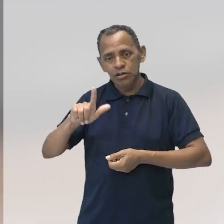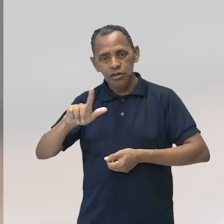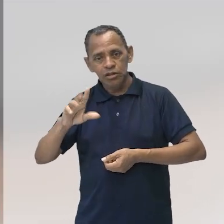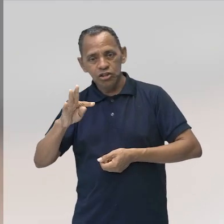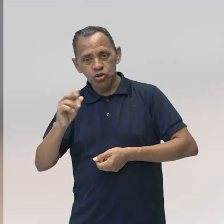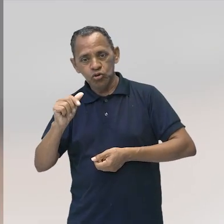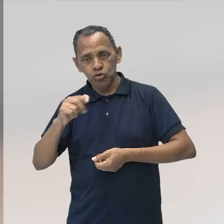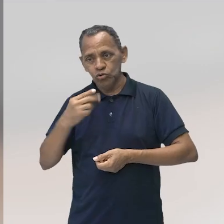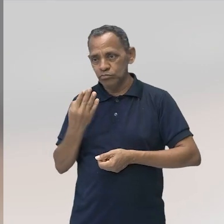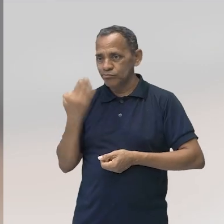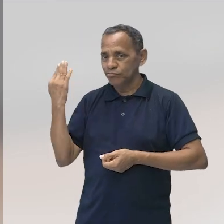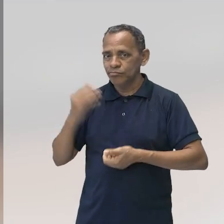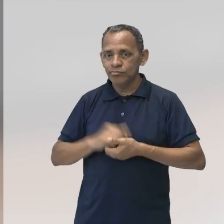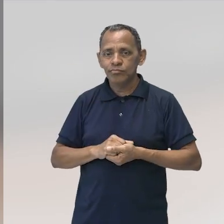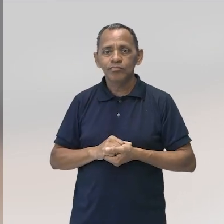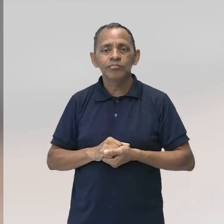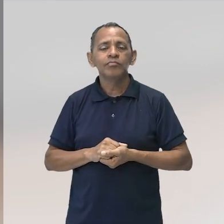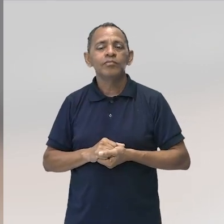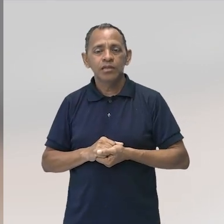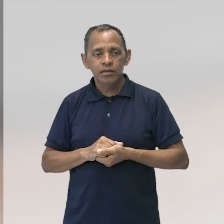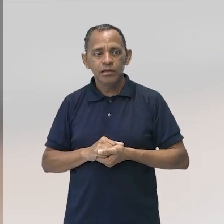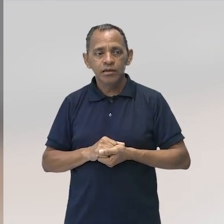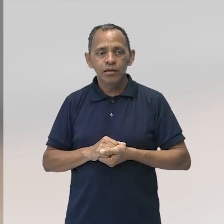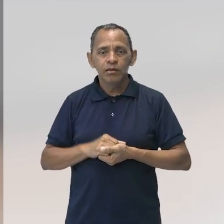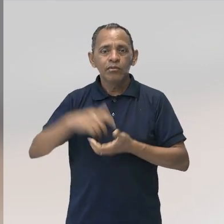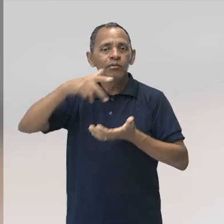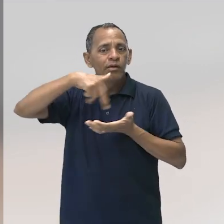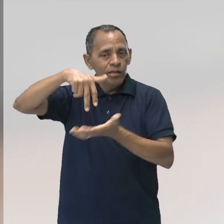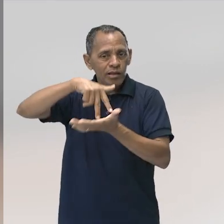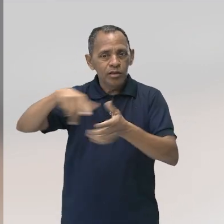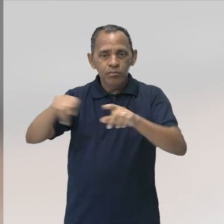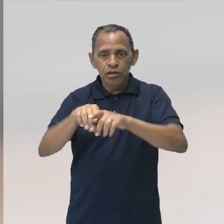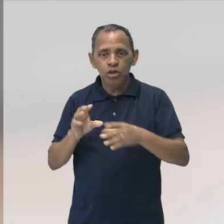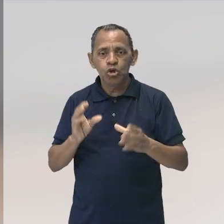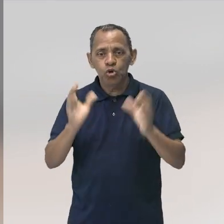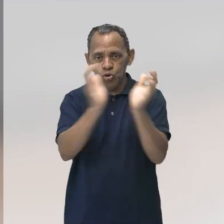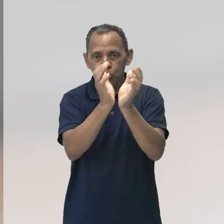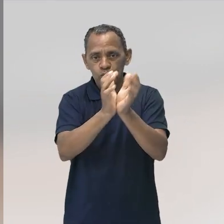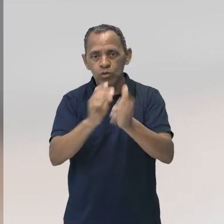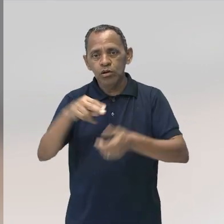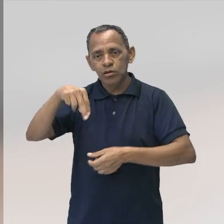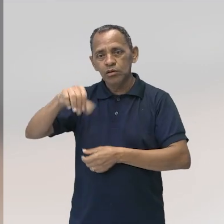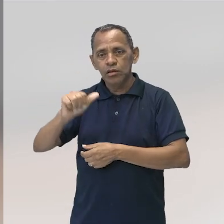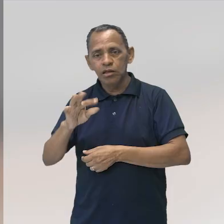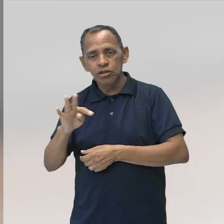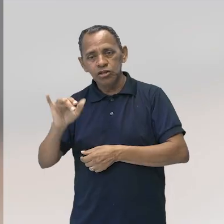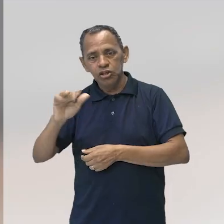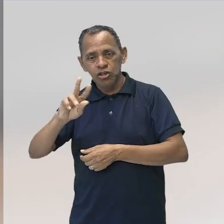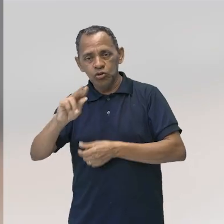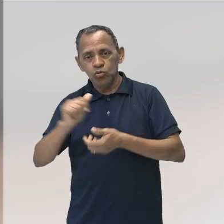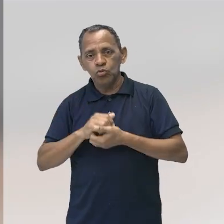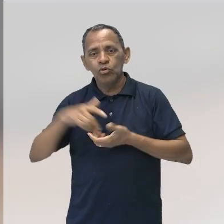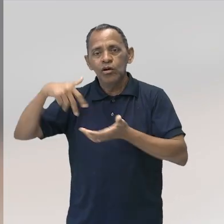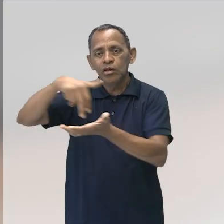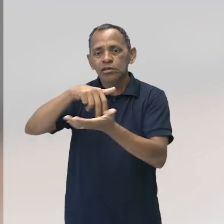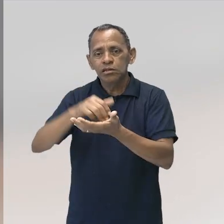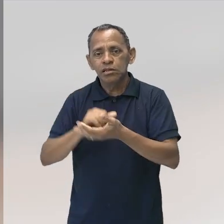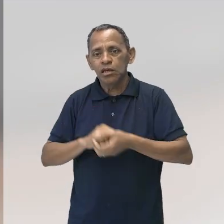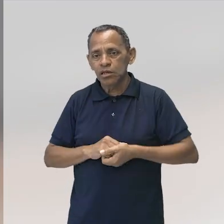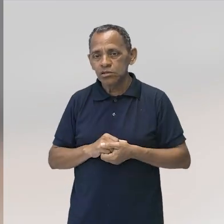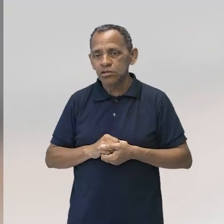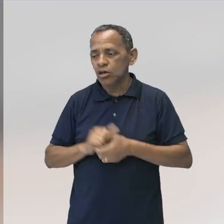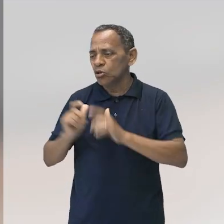Eu sou b-boy, faço parte do grupo Nativos Crew. E eu danço há 11 anos na